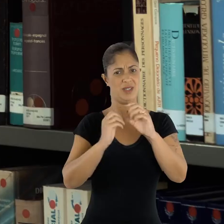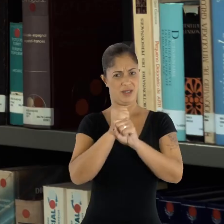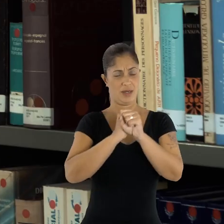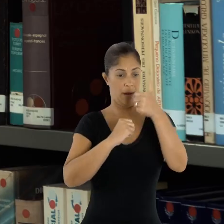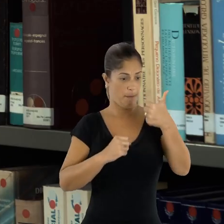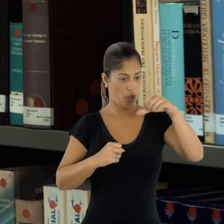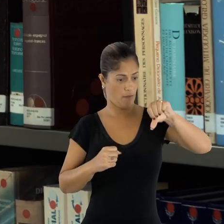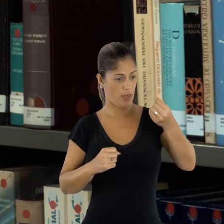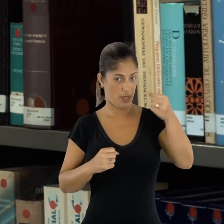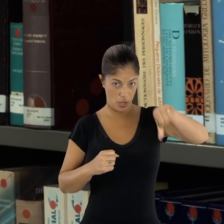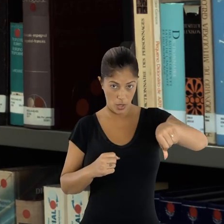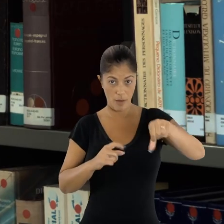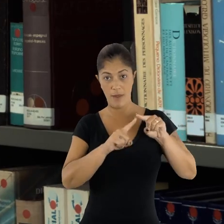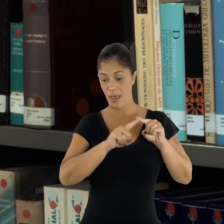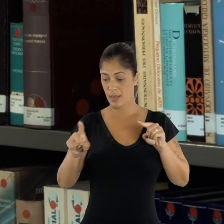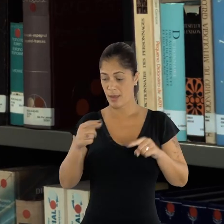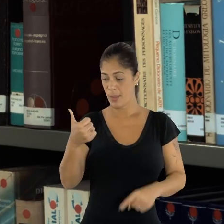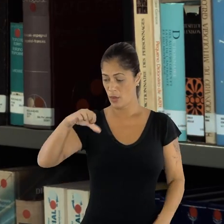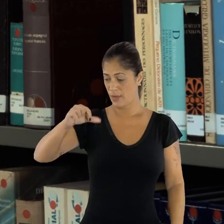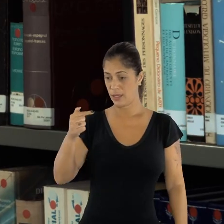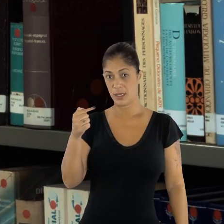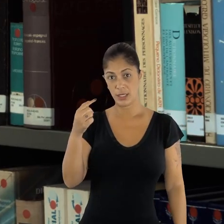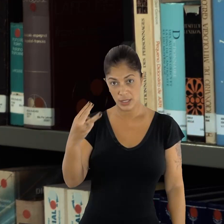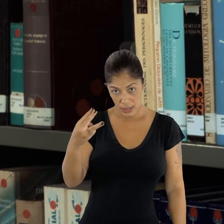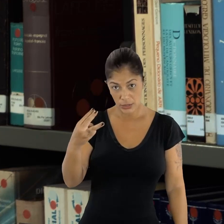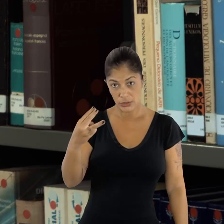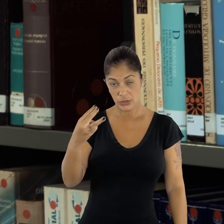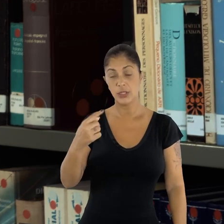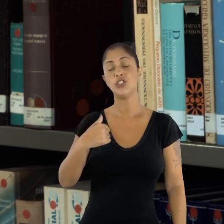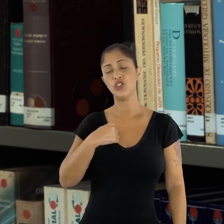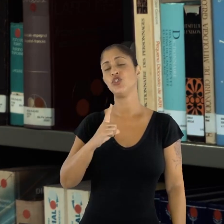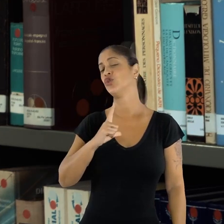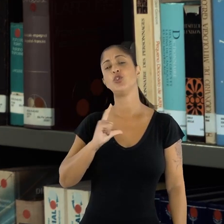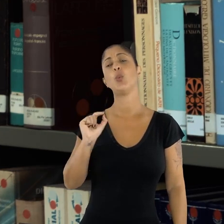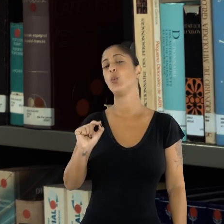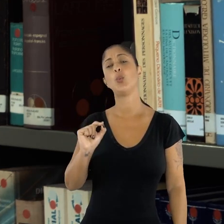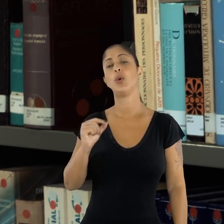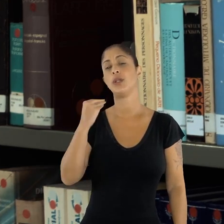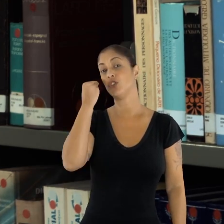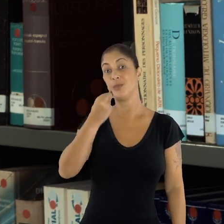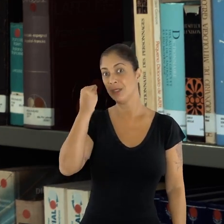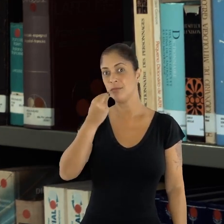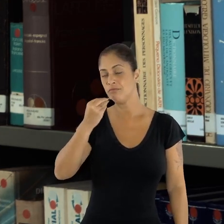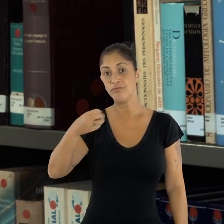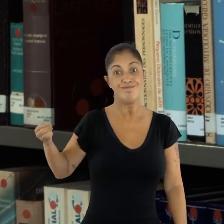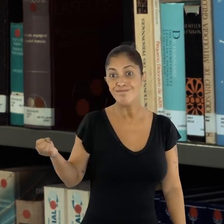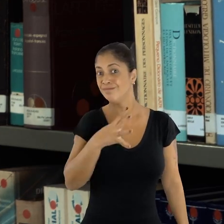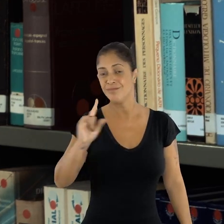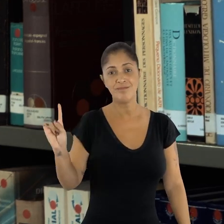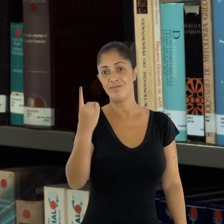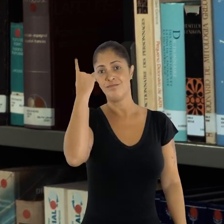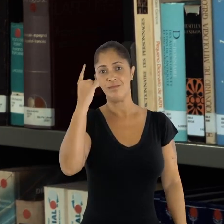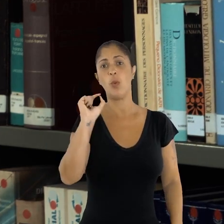de 1969 a 1973, eu tive uma experiência